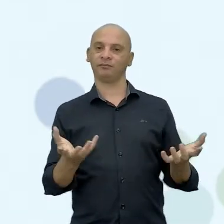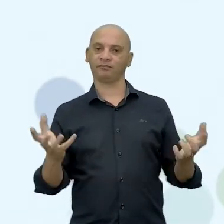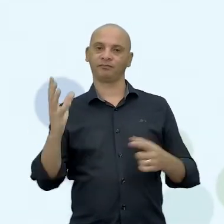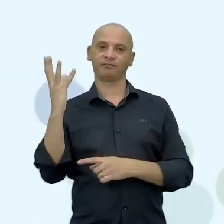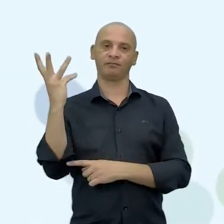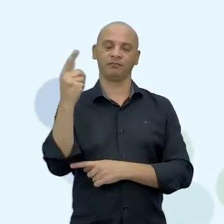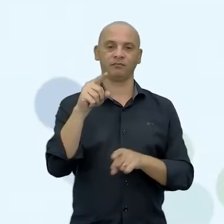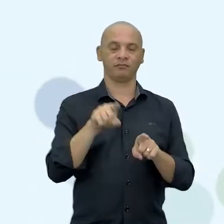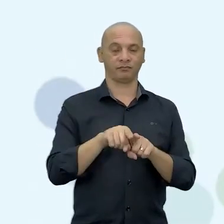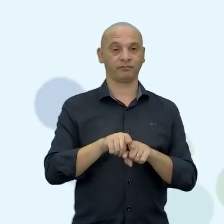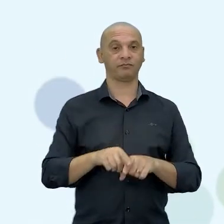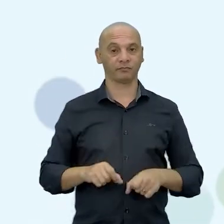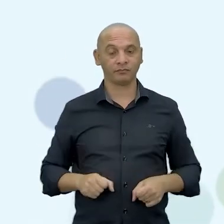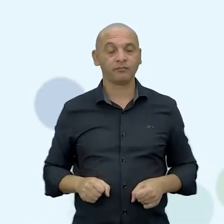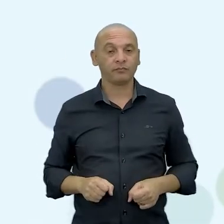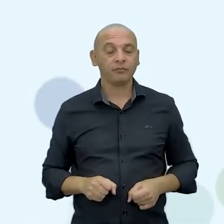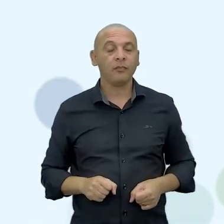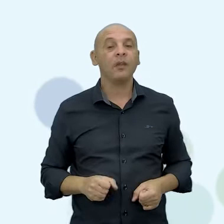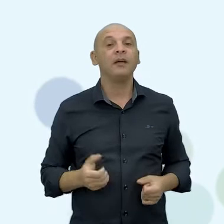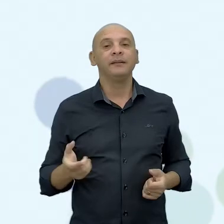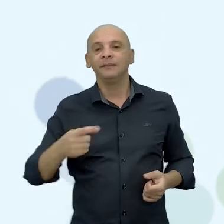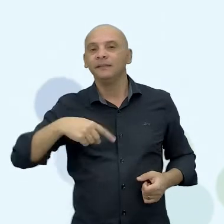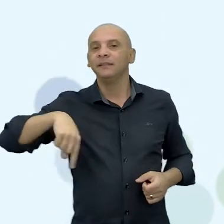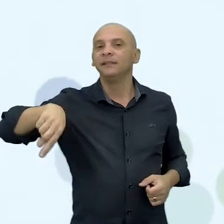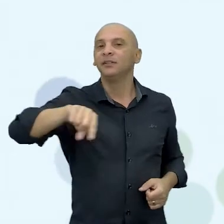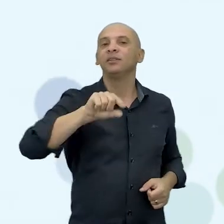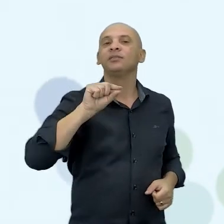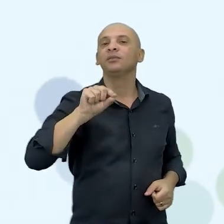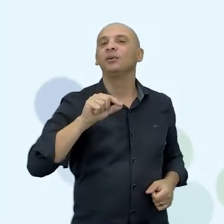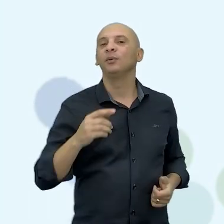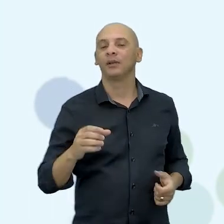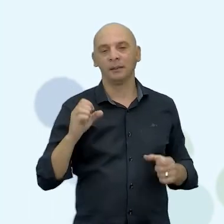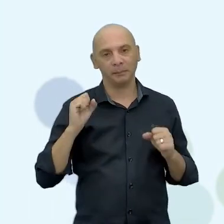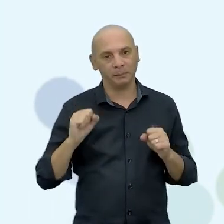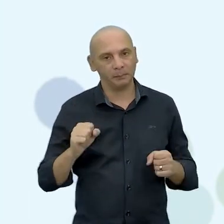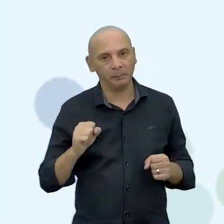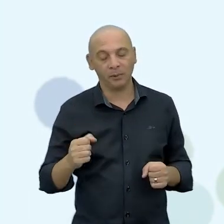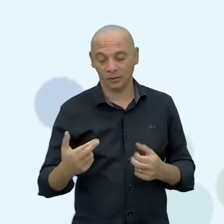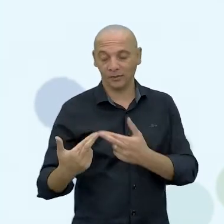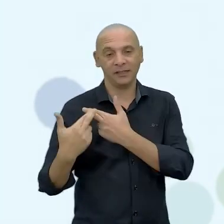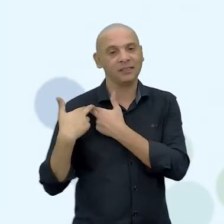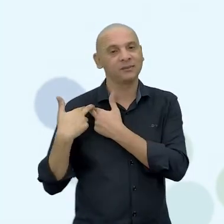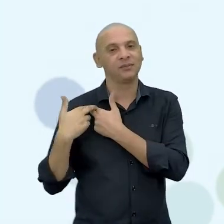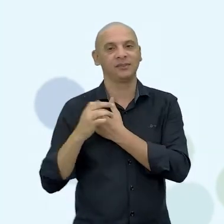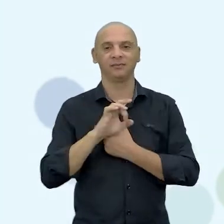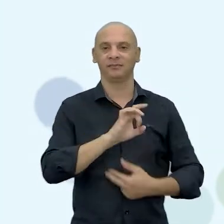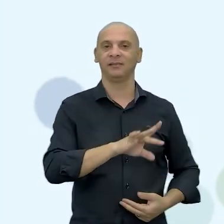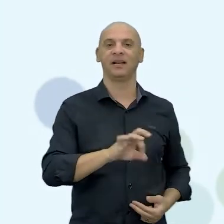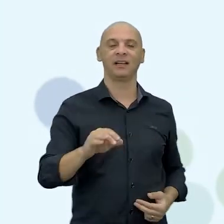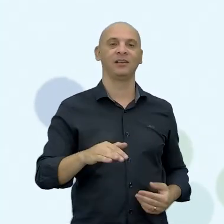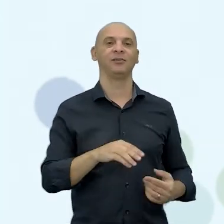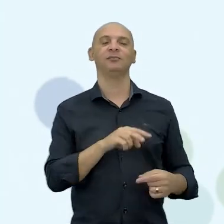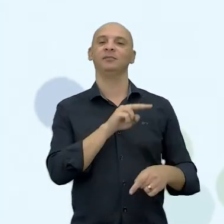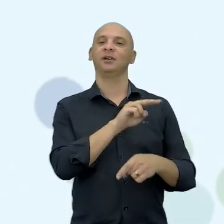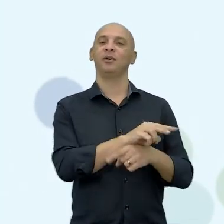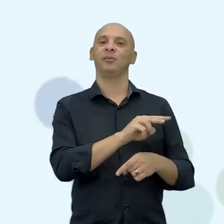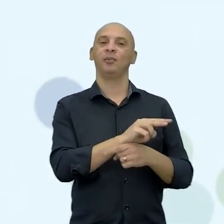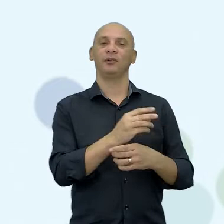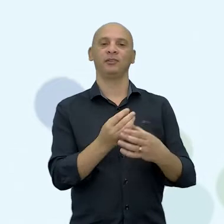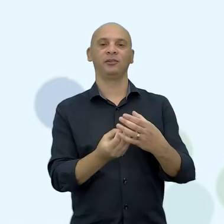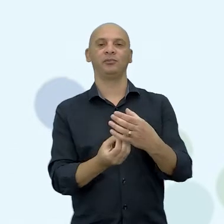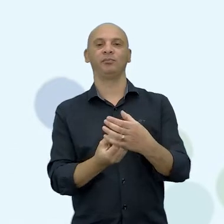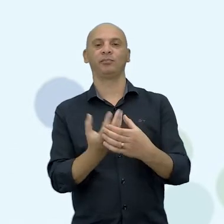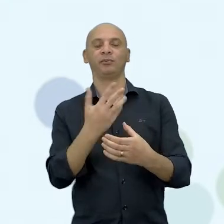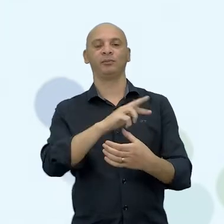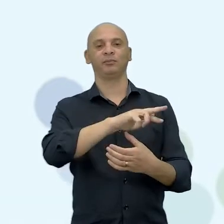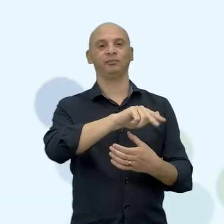dos solos. E também, né, todos nós podemos desempenhar um papel e proteger a biodiversidade do